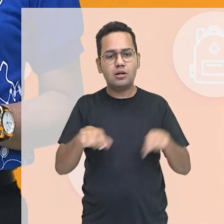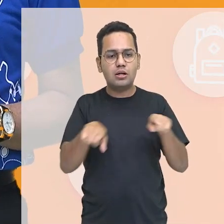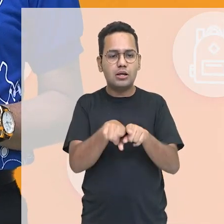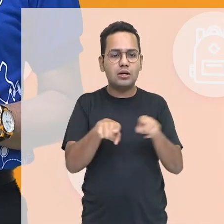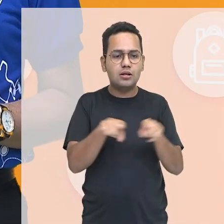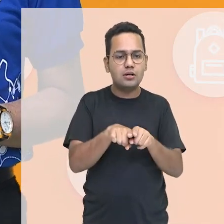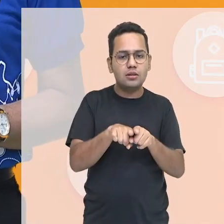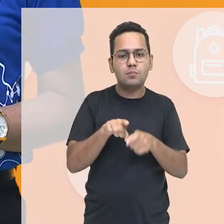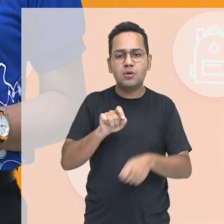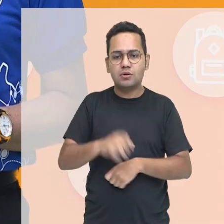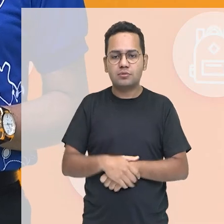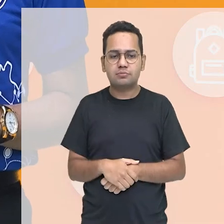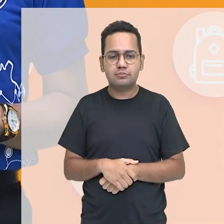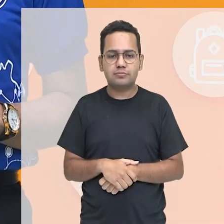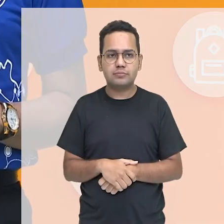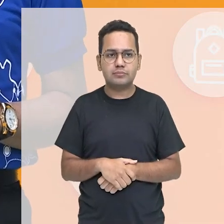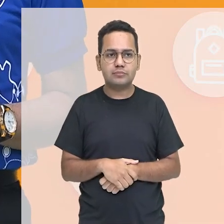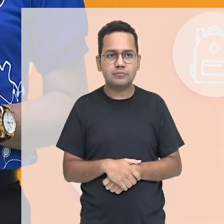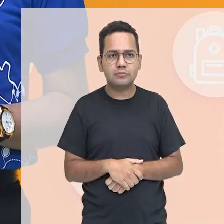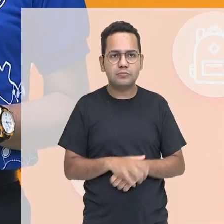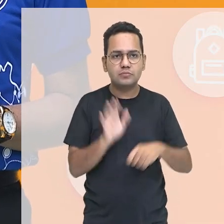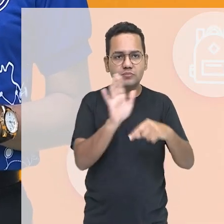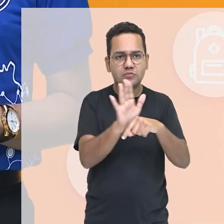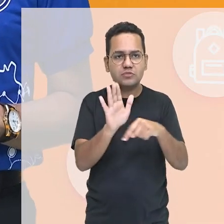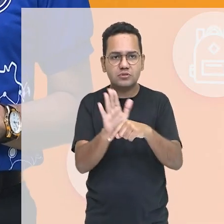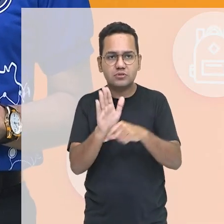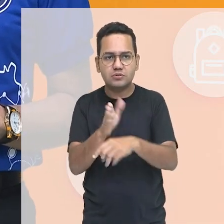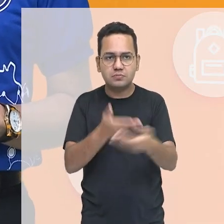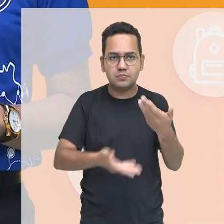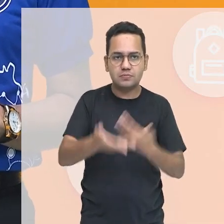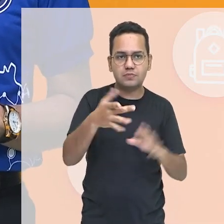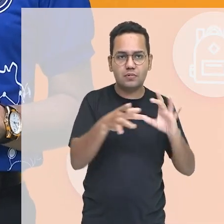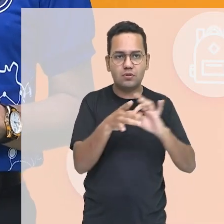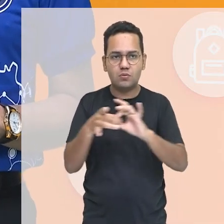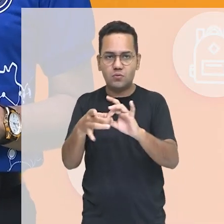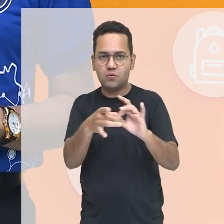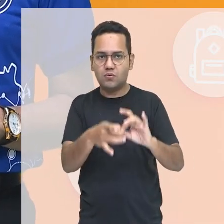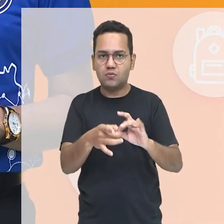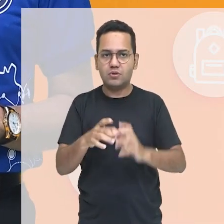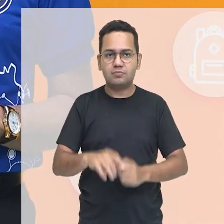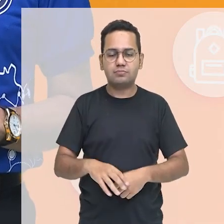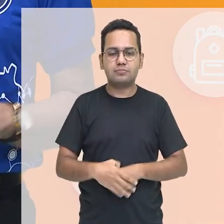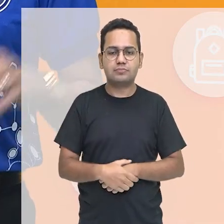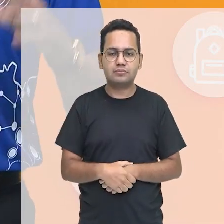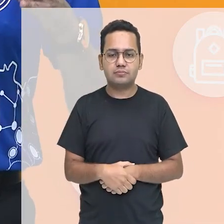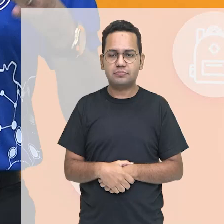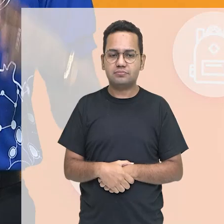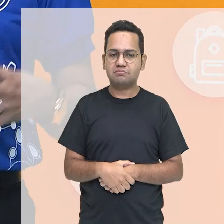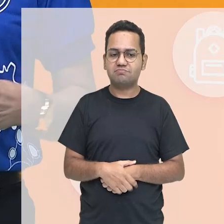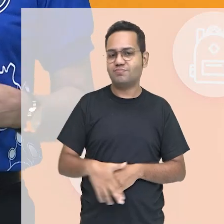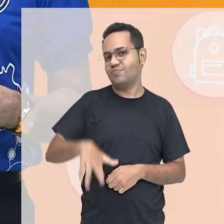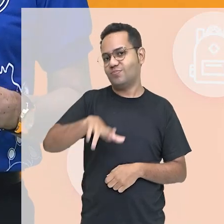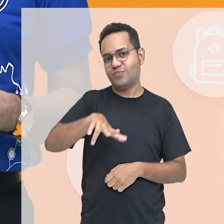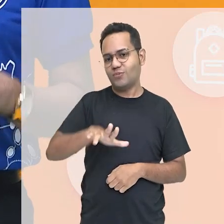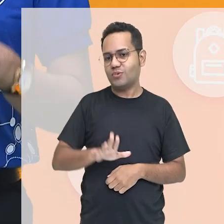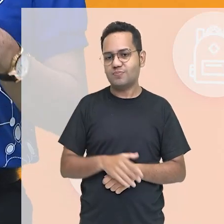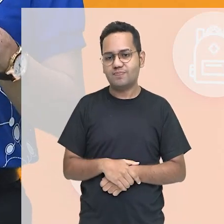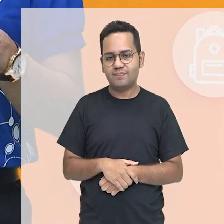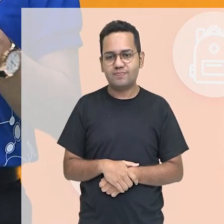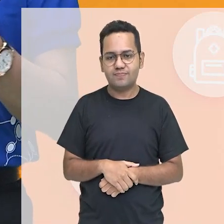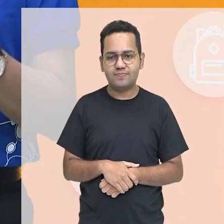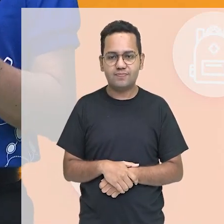de favores desenvolvidas a partir dele. Não é assim, mas na